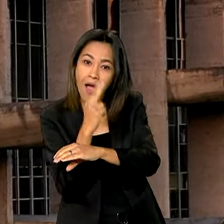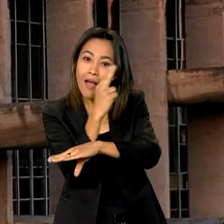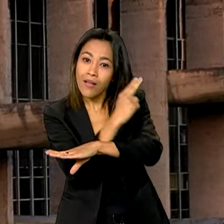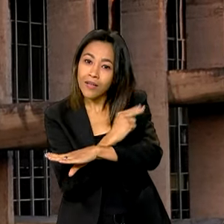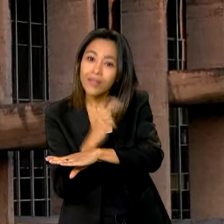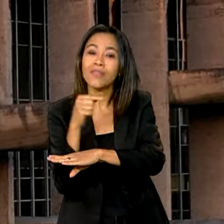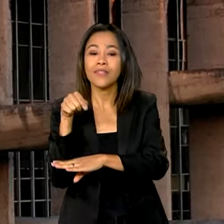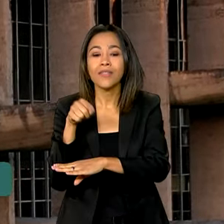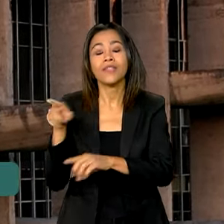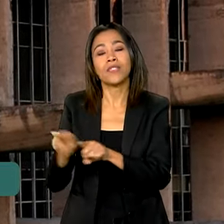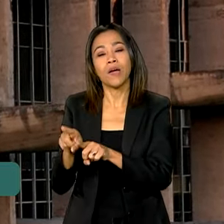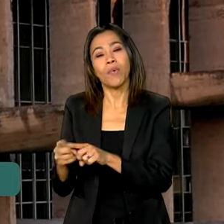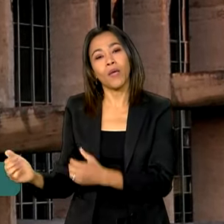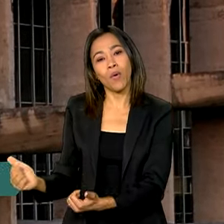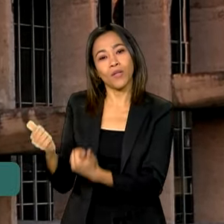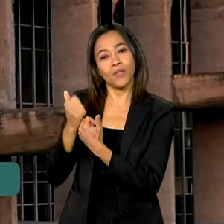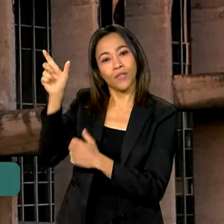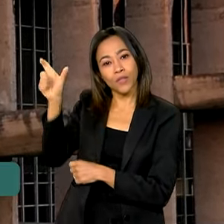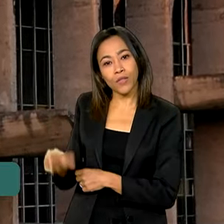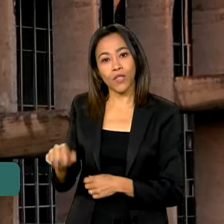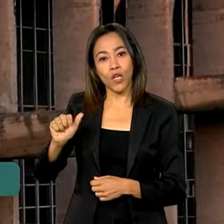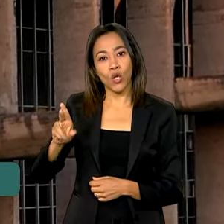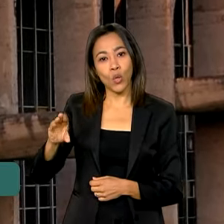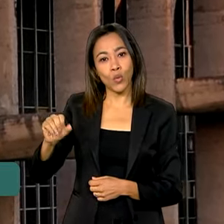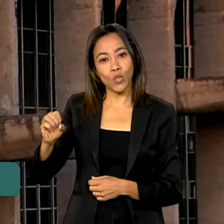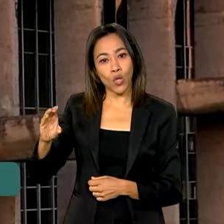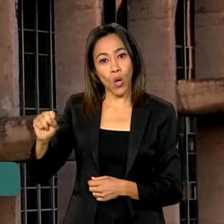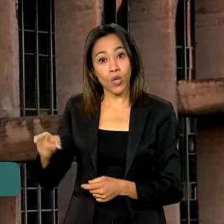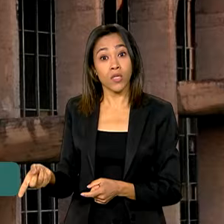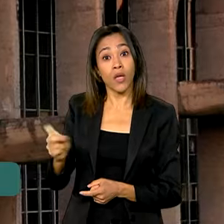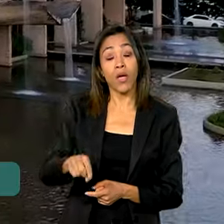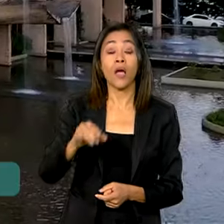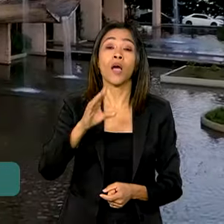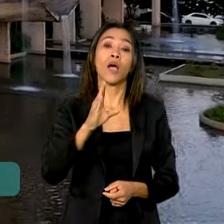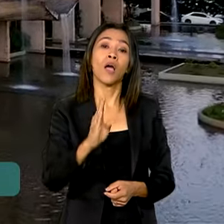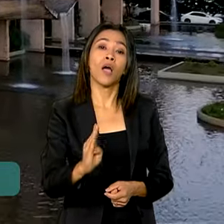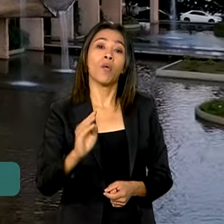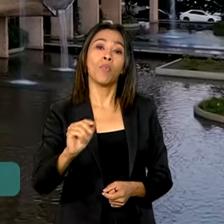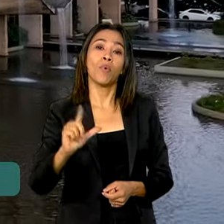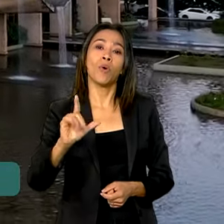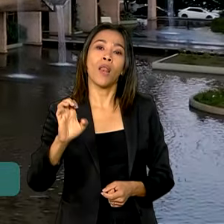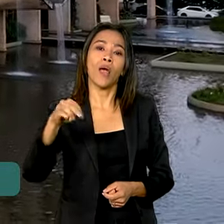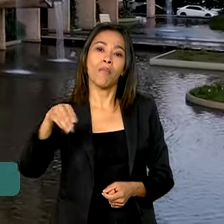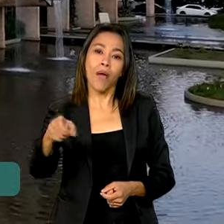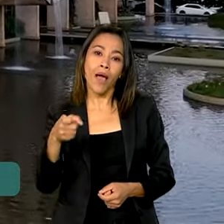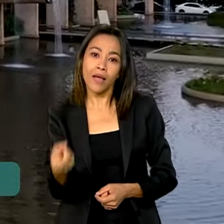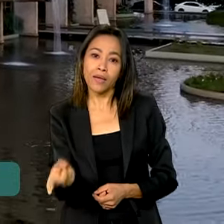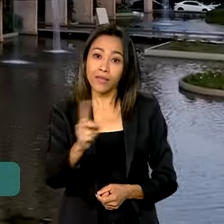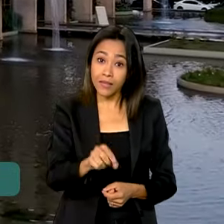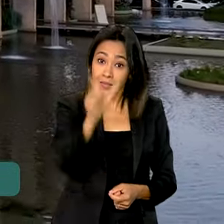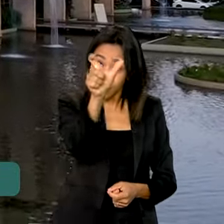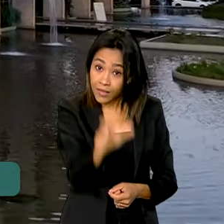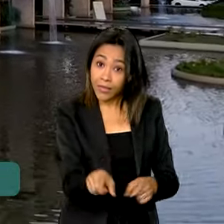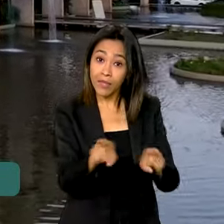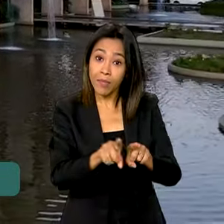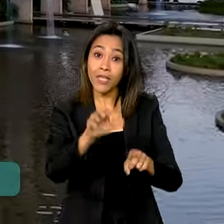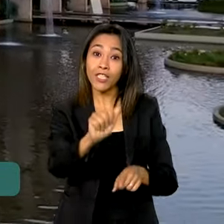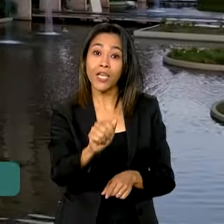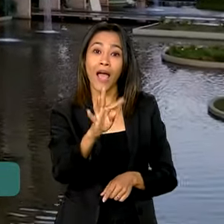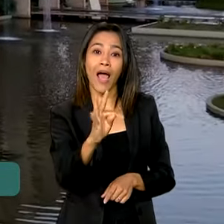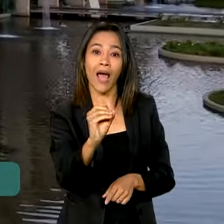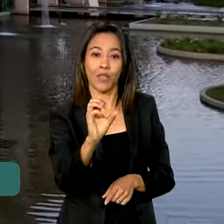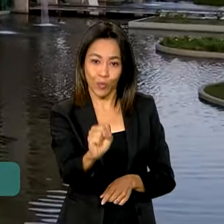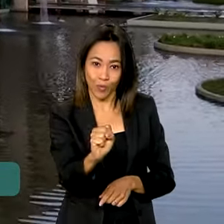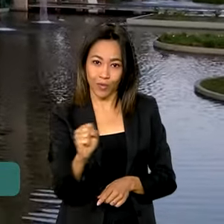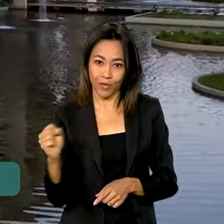contribuições do urbanista Lúcio Costa, do paisagista Burle Marx e do artista plástico Atos Bulcão. A